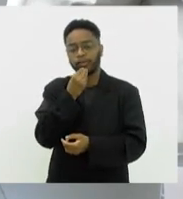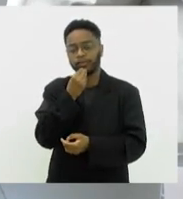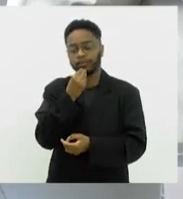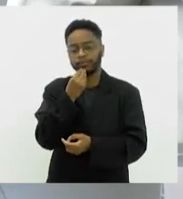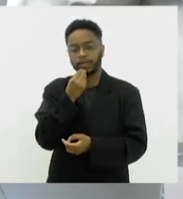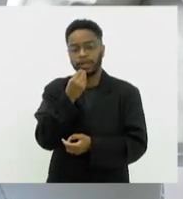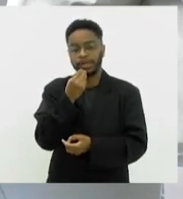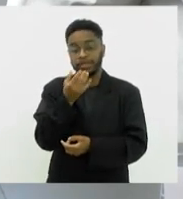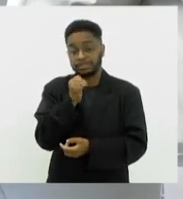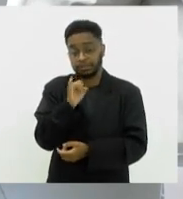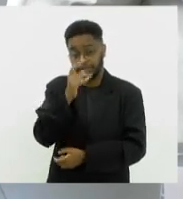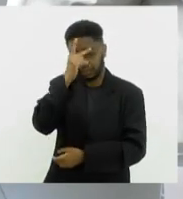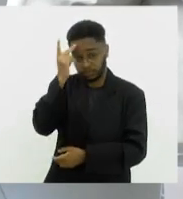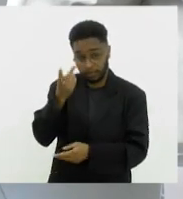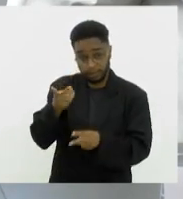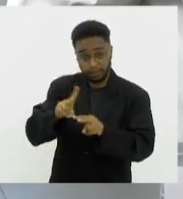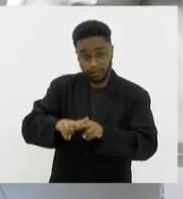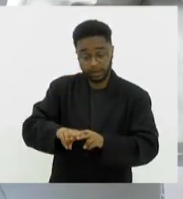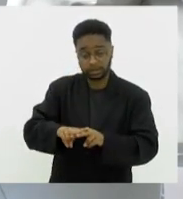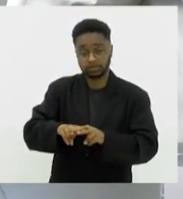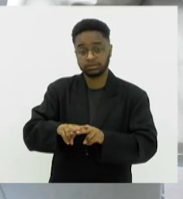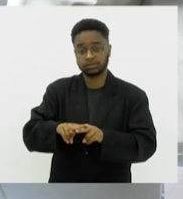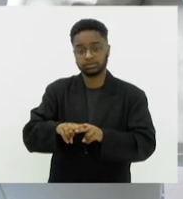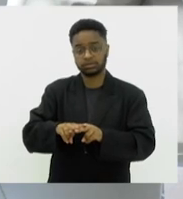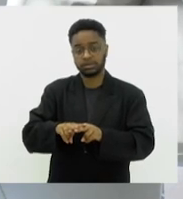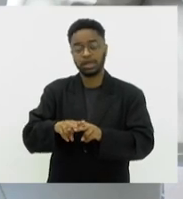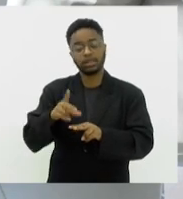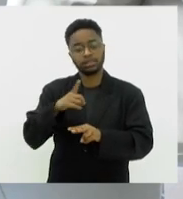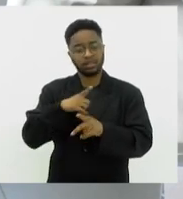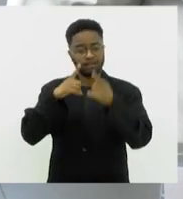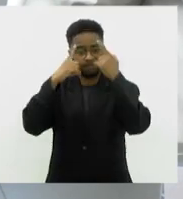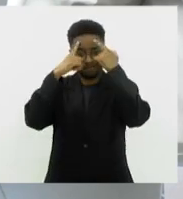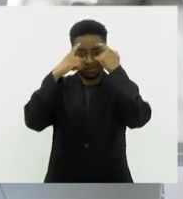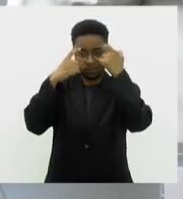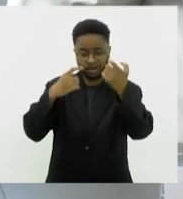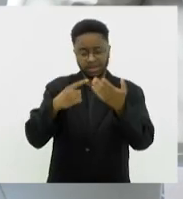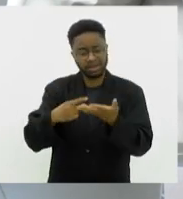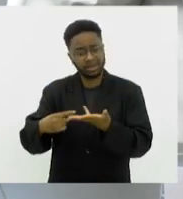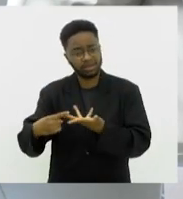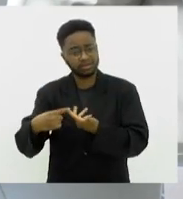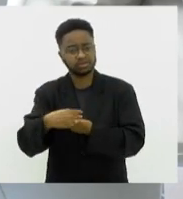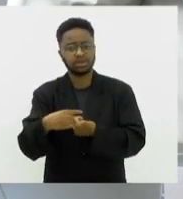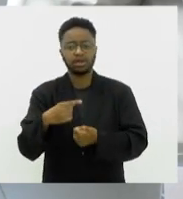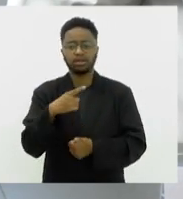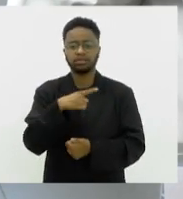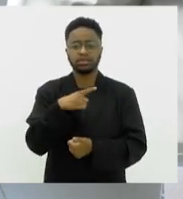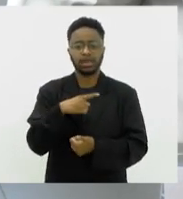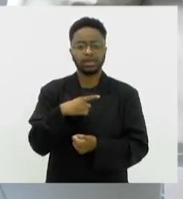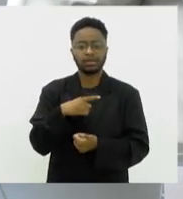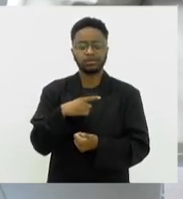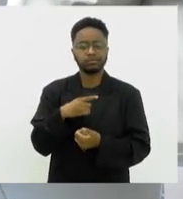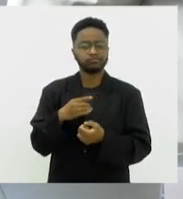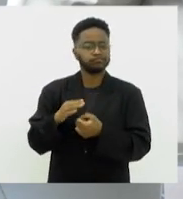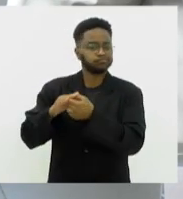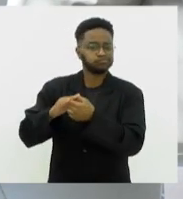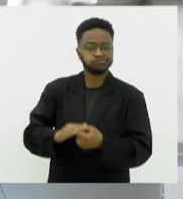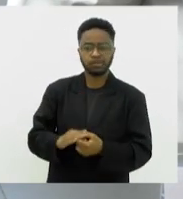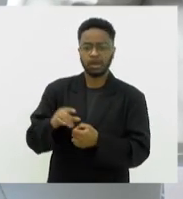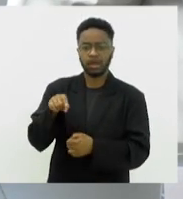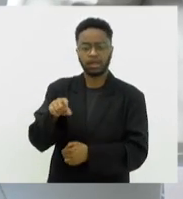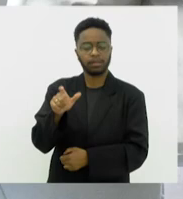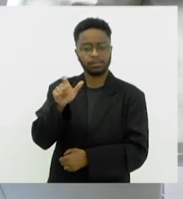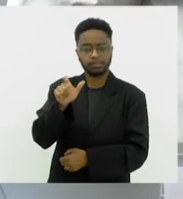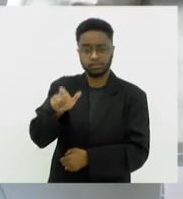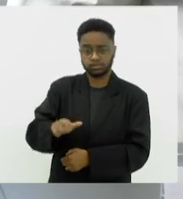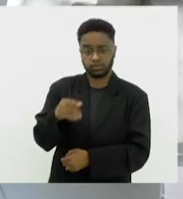presa né diante de toda a violência de toda eh a humilhação pública que essa pessoa